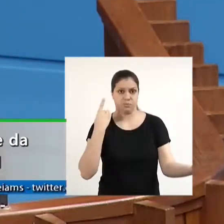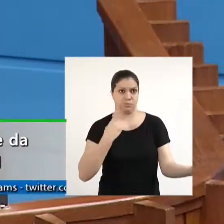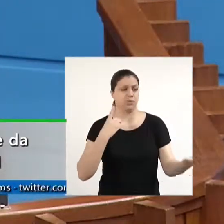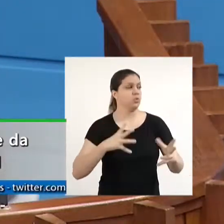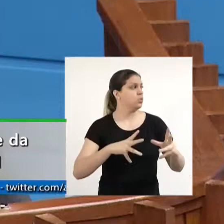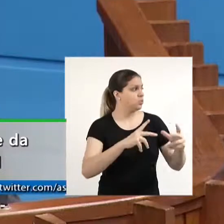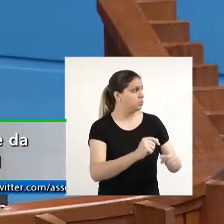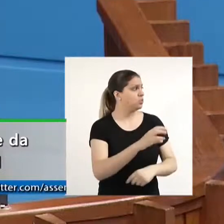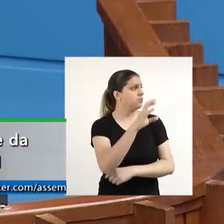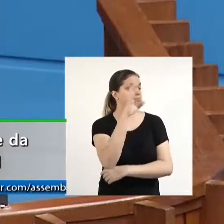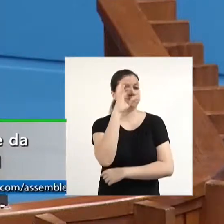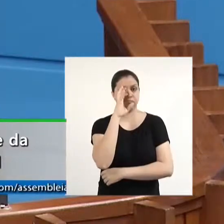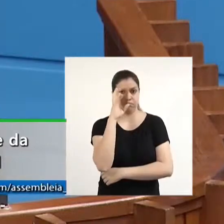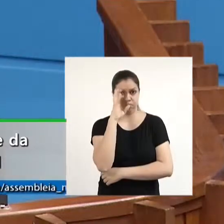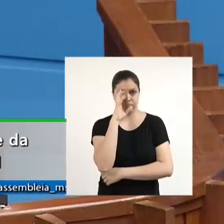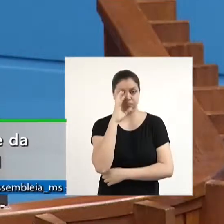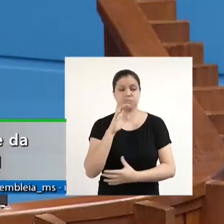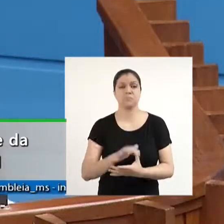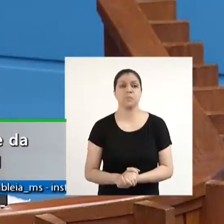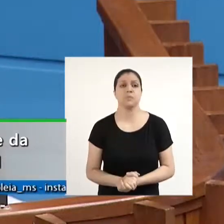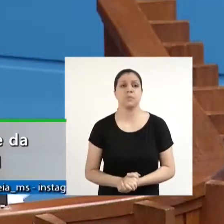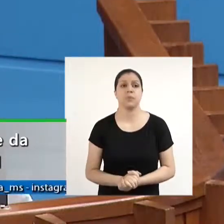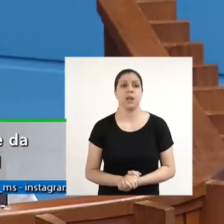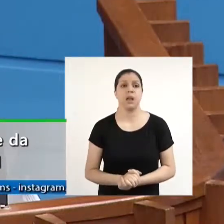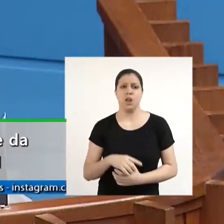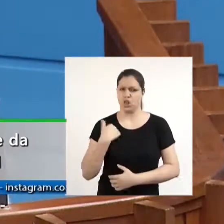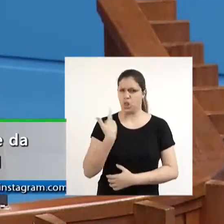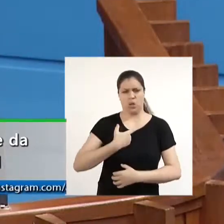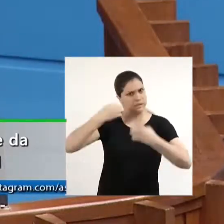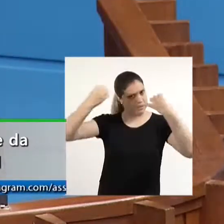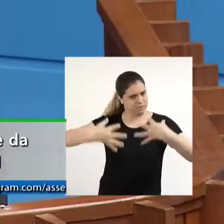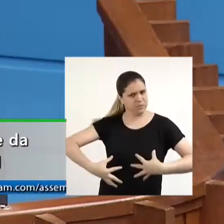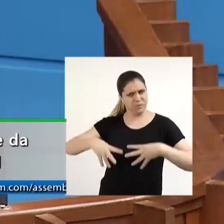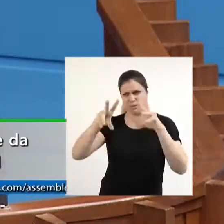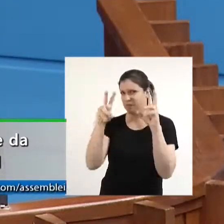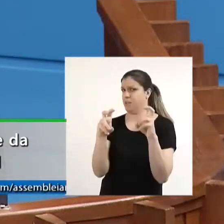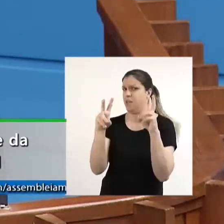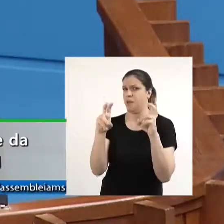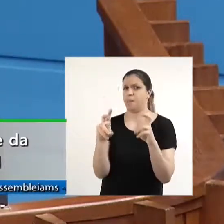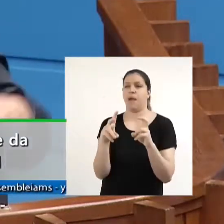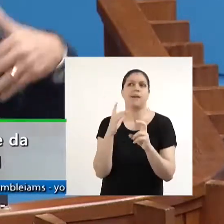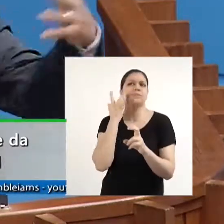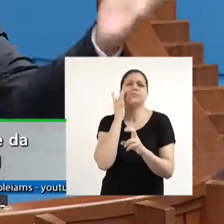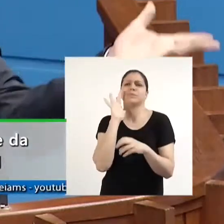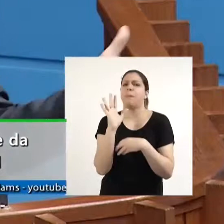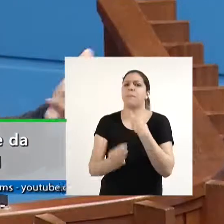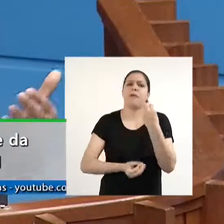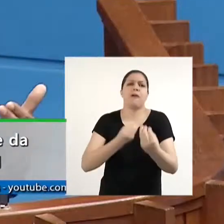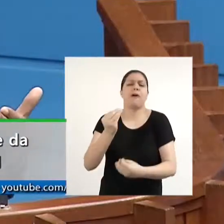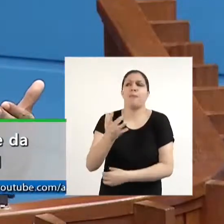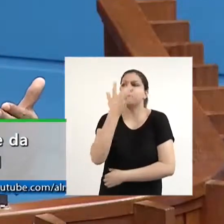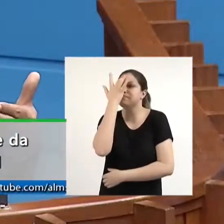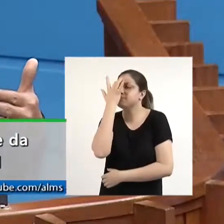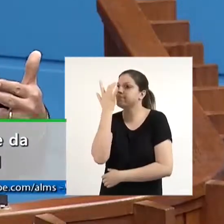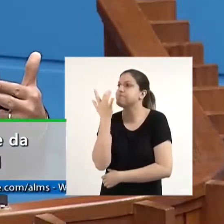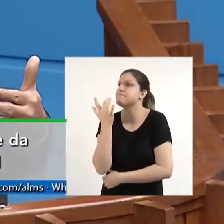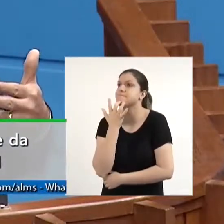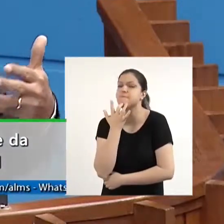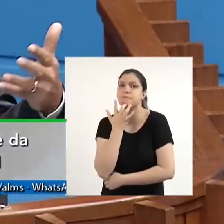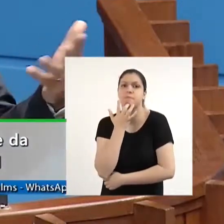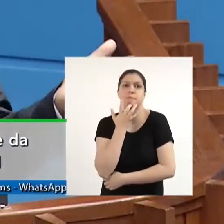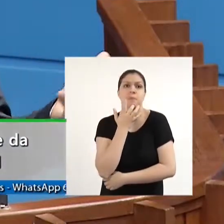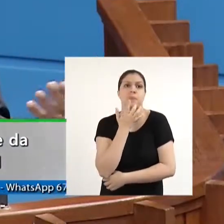que nos prestigiam, quando a gente fala desse tema, a gente não tem ideia de personalidades